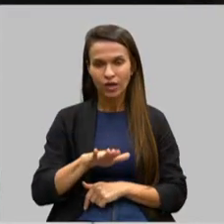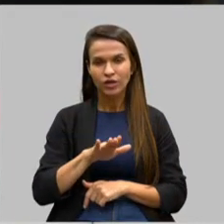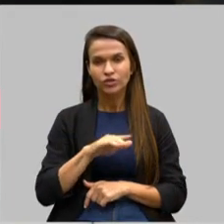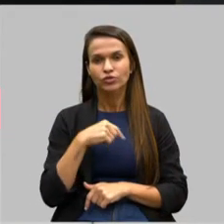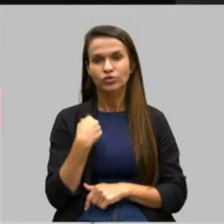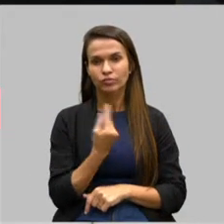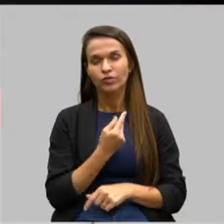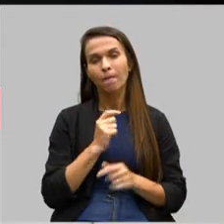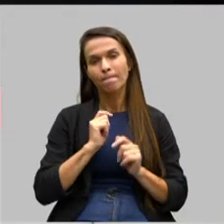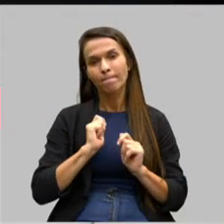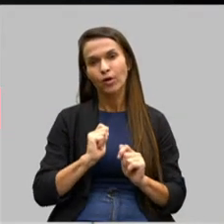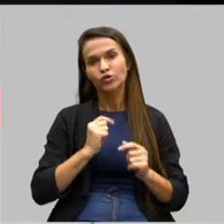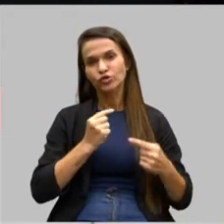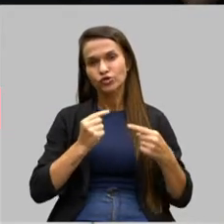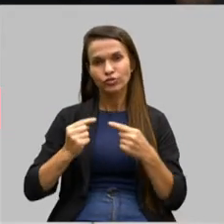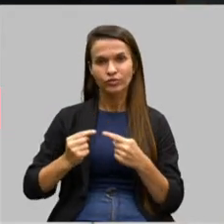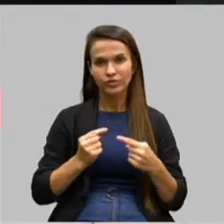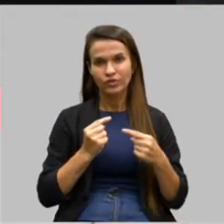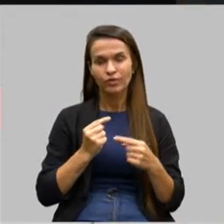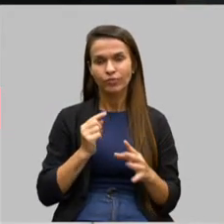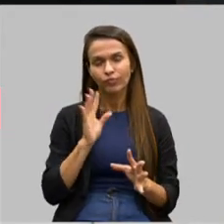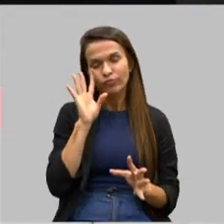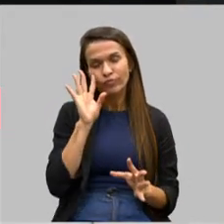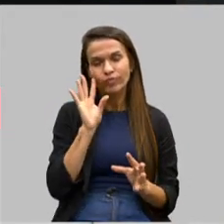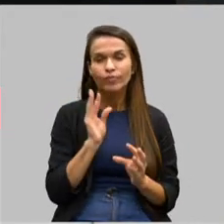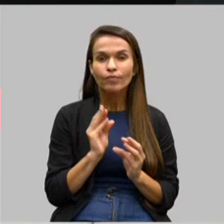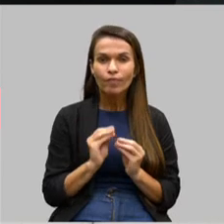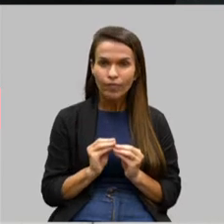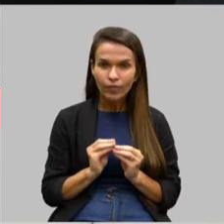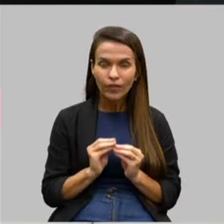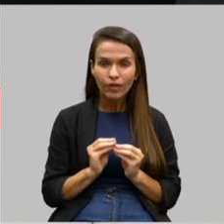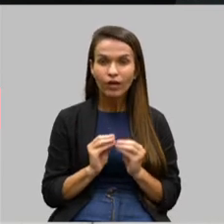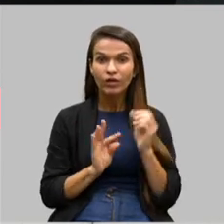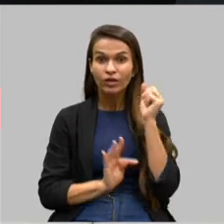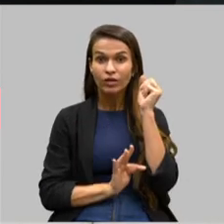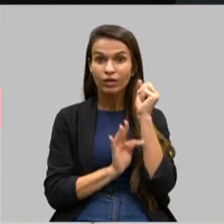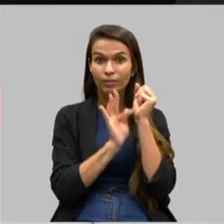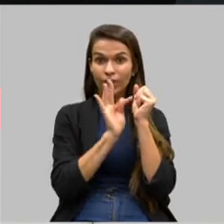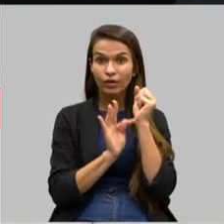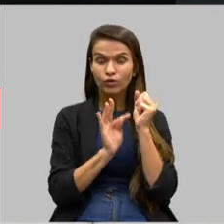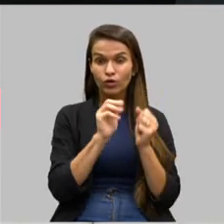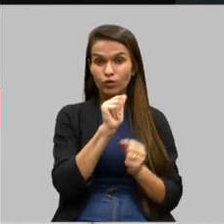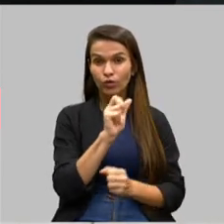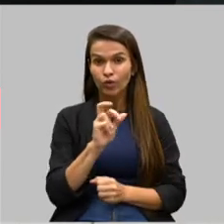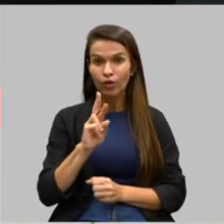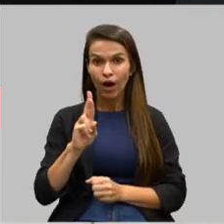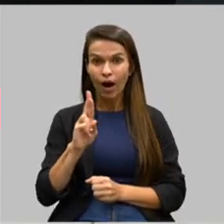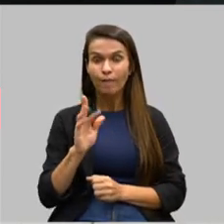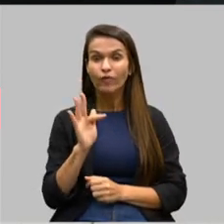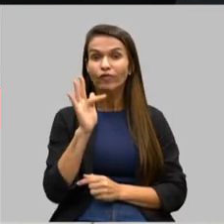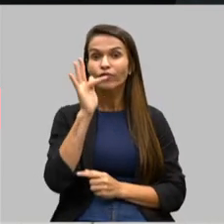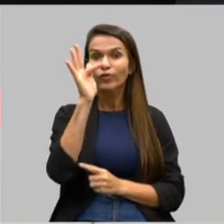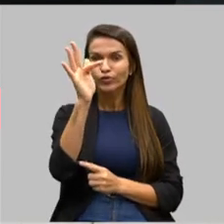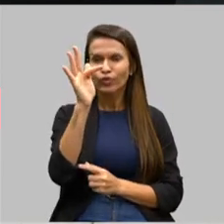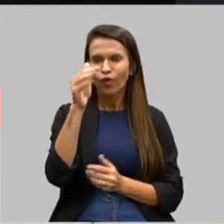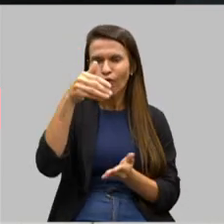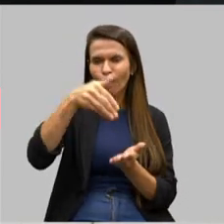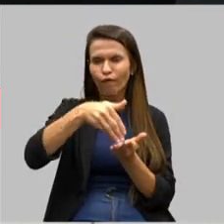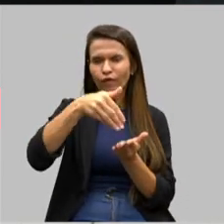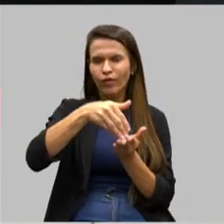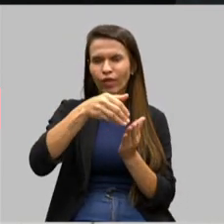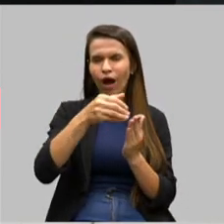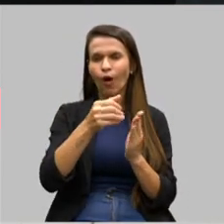discutir. Vou falar brevemente. Temperatura do ar, Para o futuro, chegando no final do século,